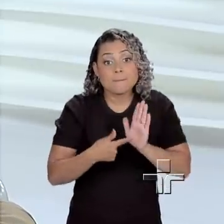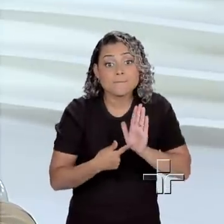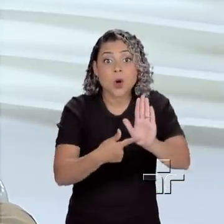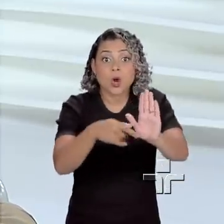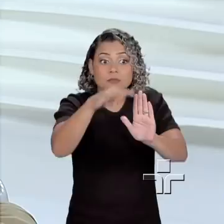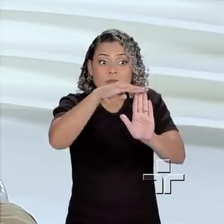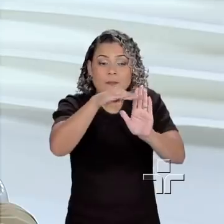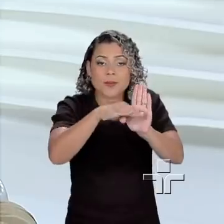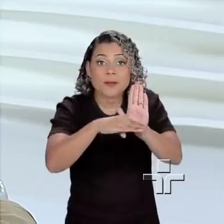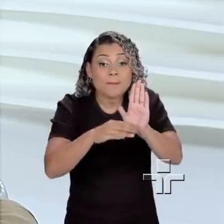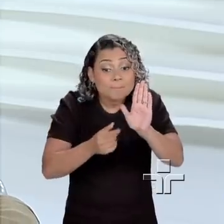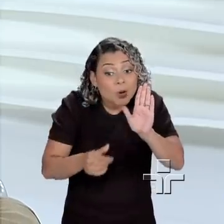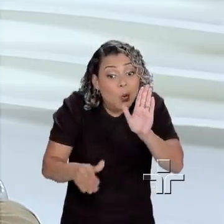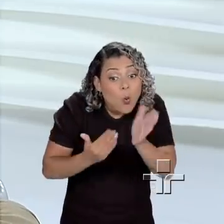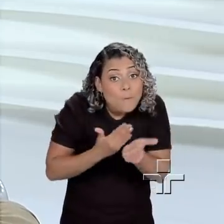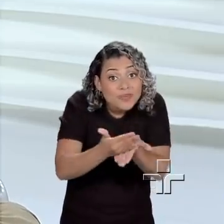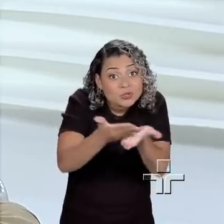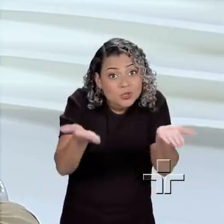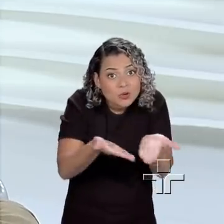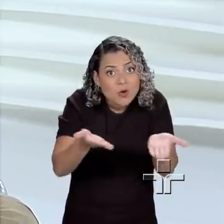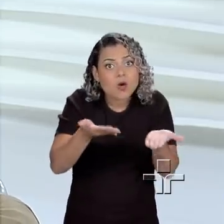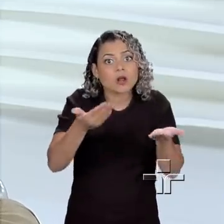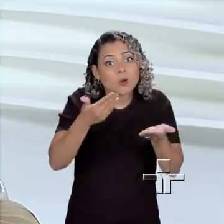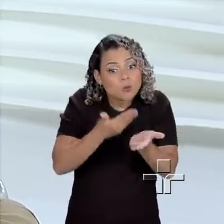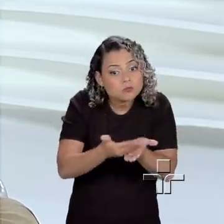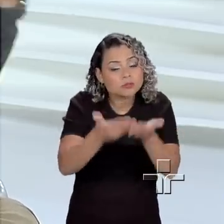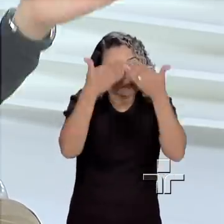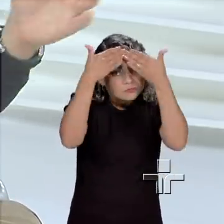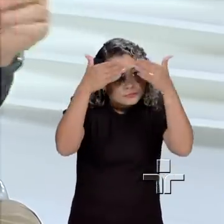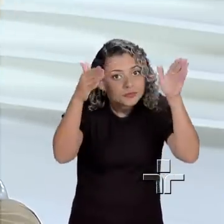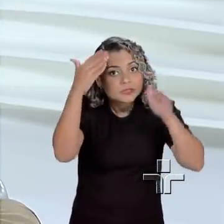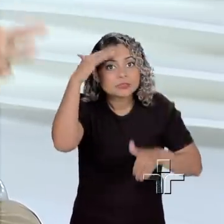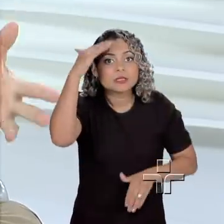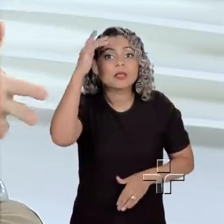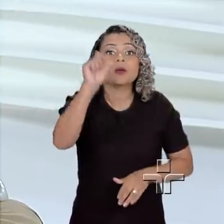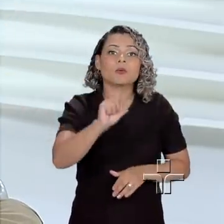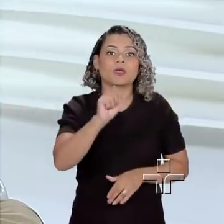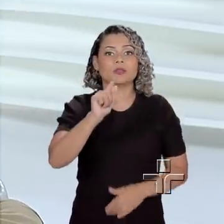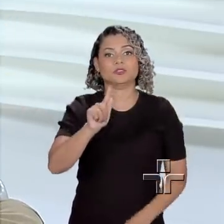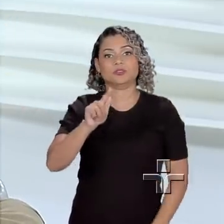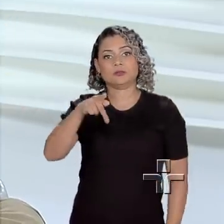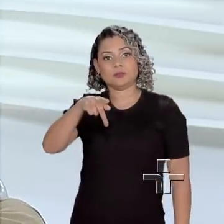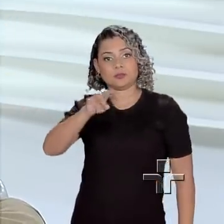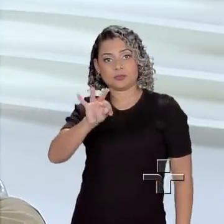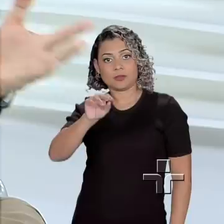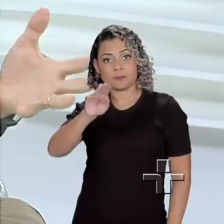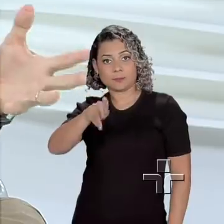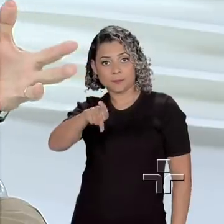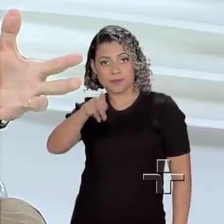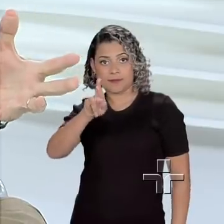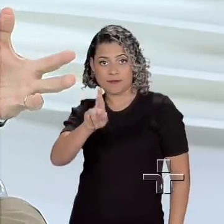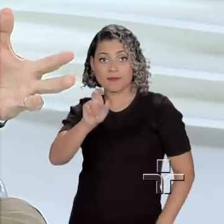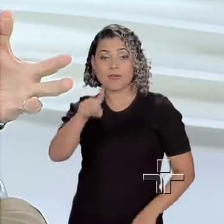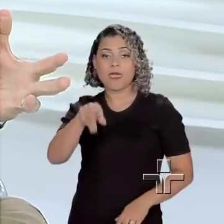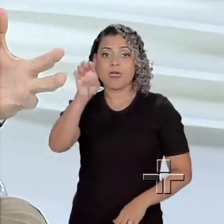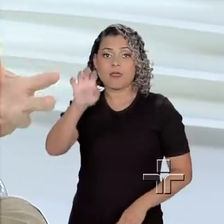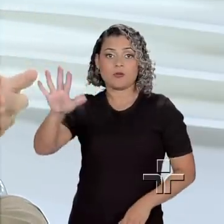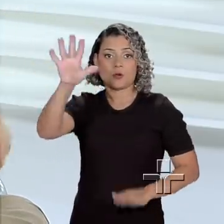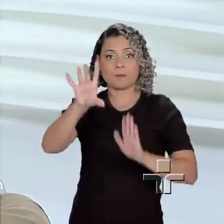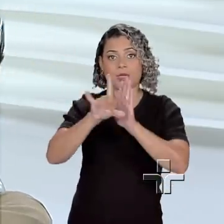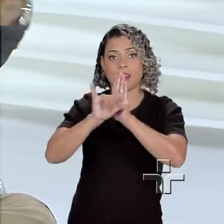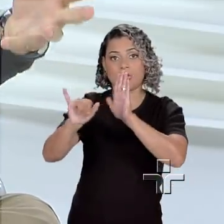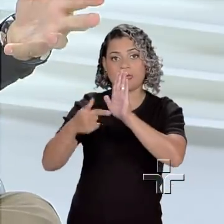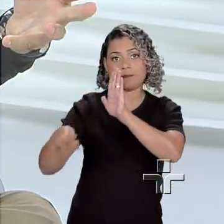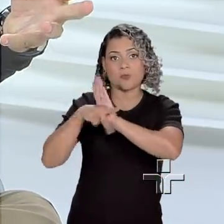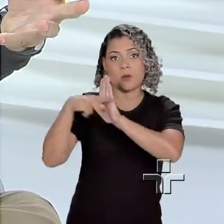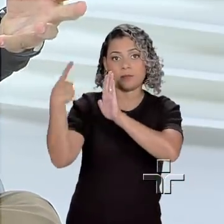sinais de que nós estamos começando a entender isso são, por exemplo, a GDPR, que é a Regulamentação Europeia de Proteção de Dados Pessoais, ou seja, como